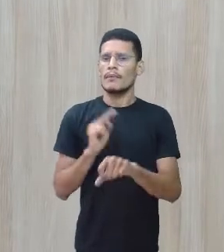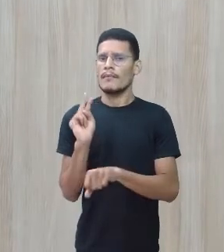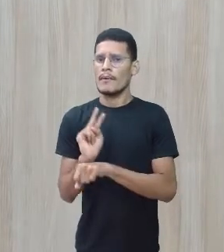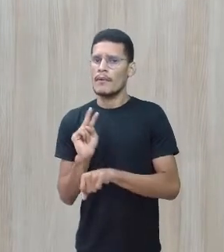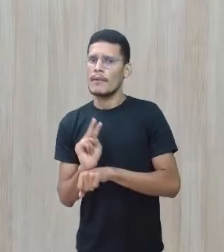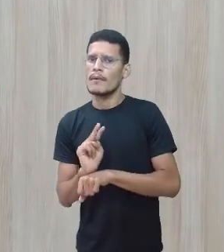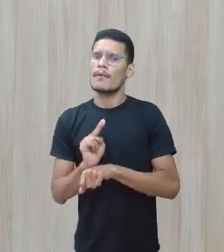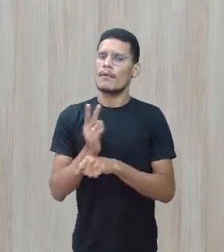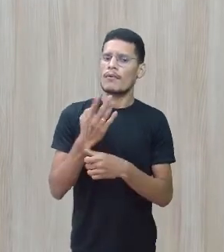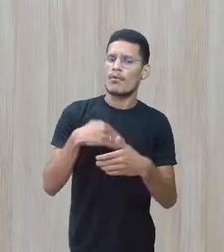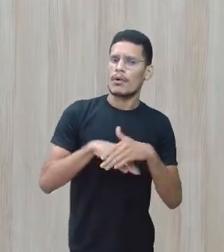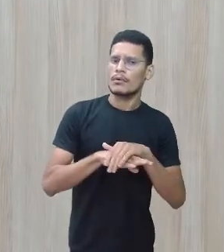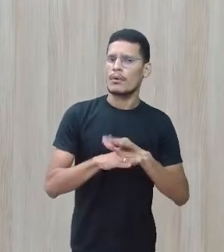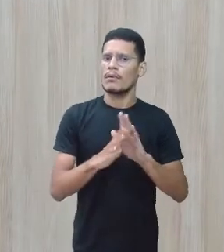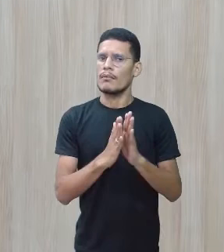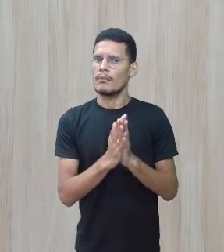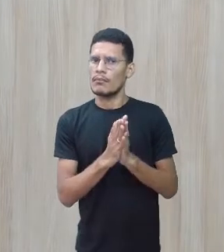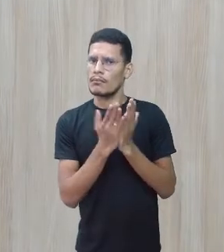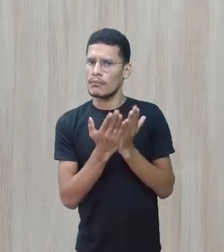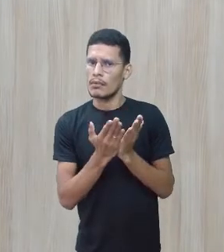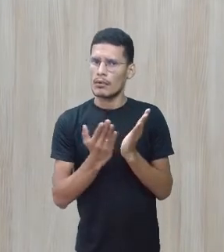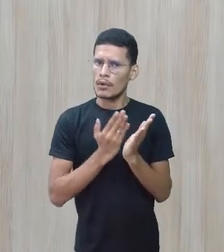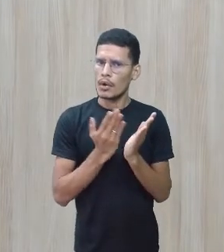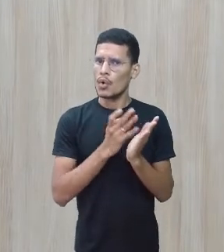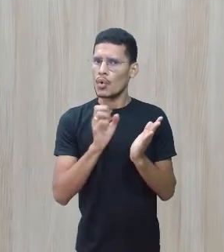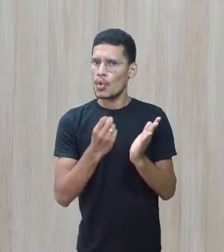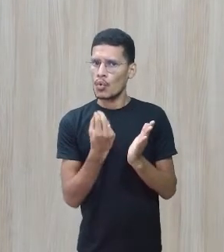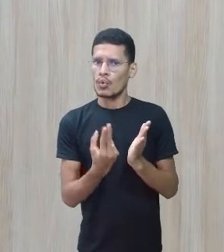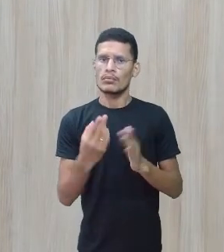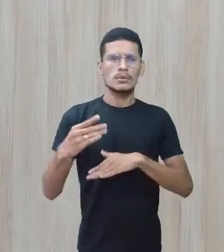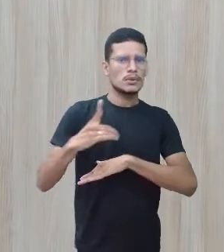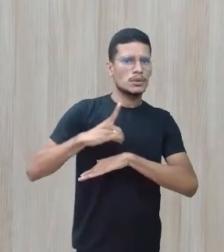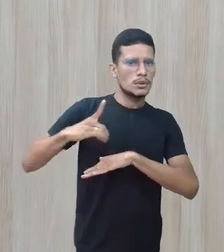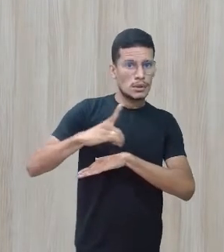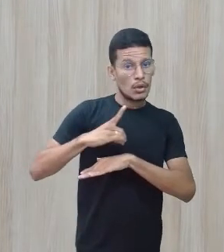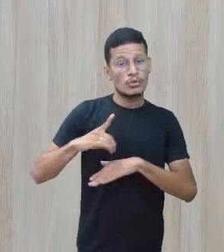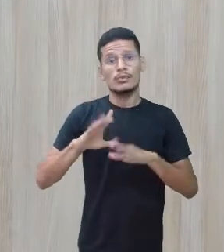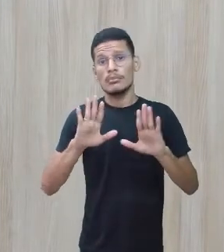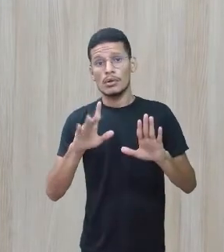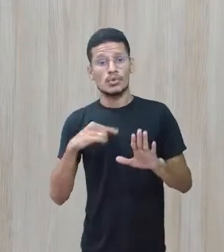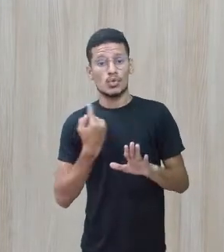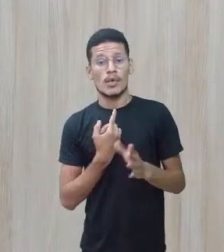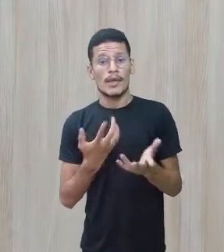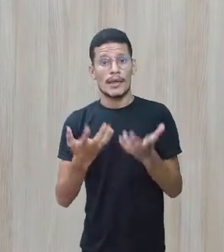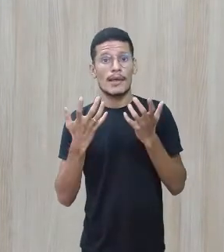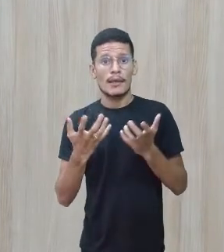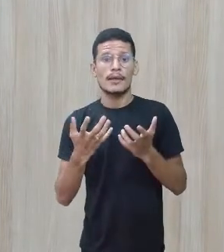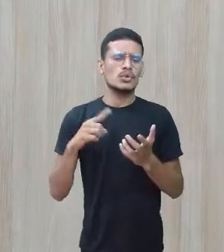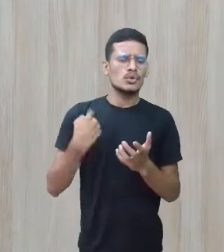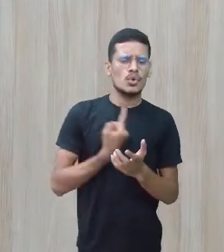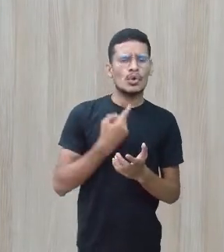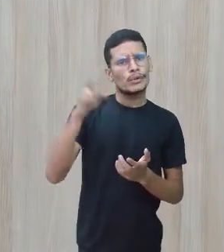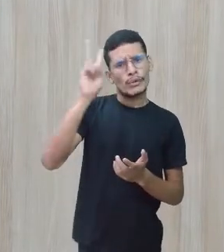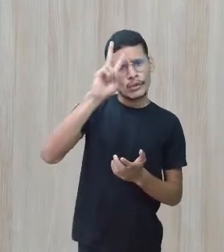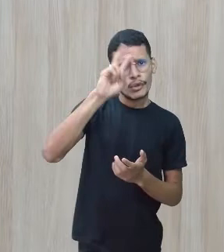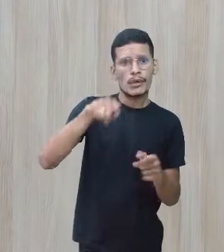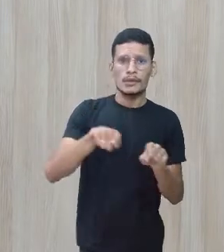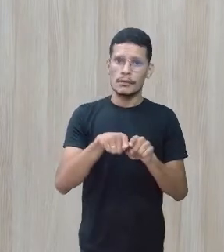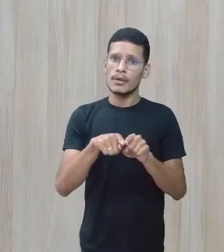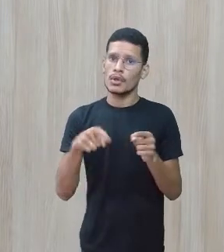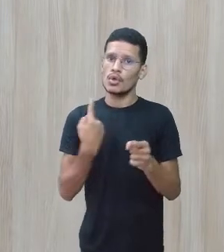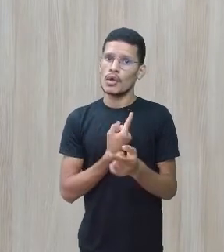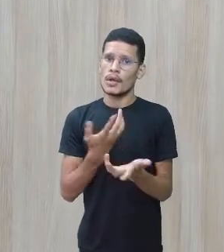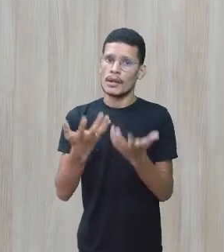em um suporte, seja ele digital ou não, o que a gente quer, né? A nossa história, o que a gente quer